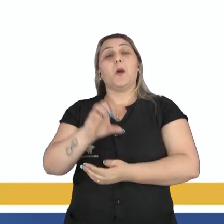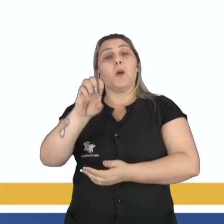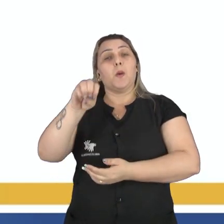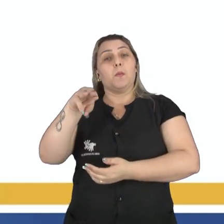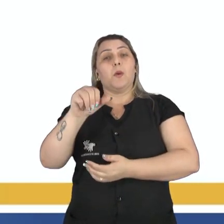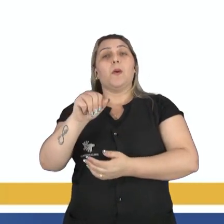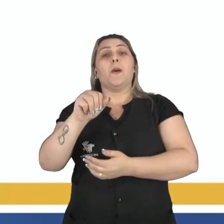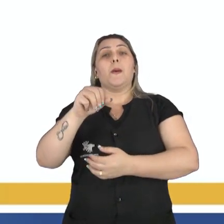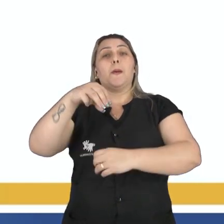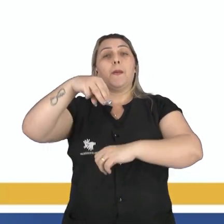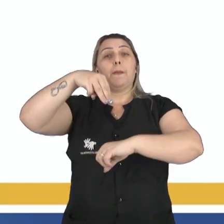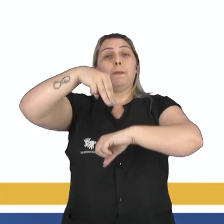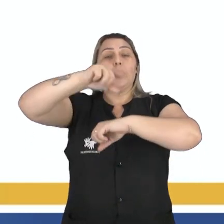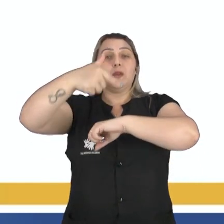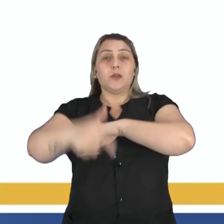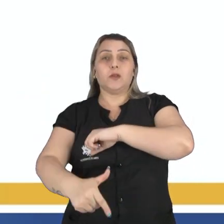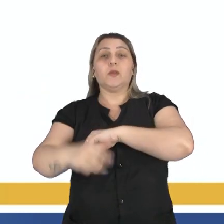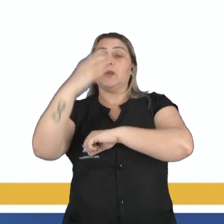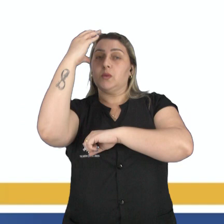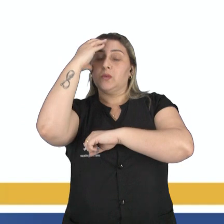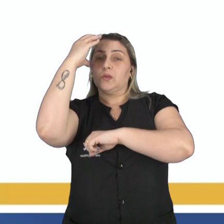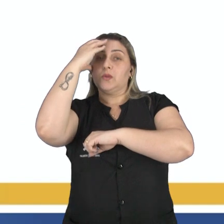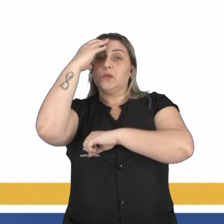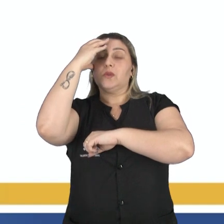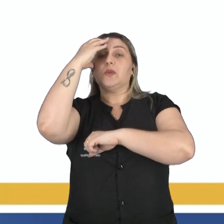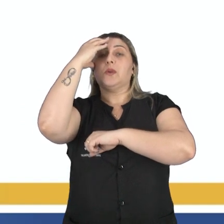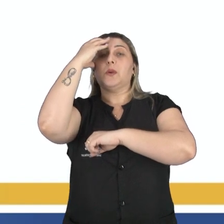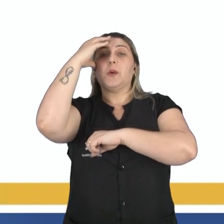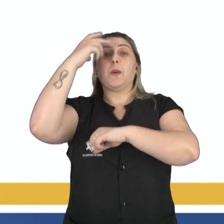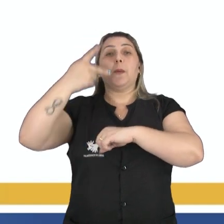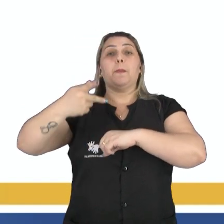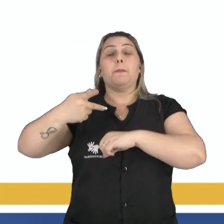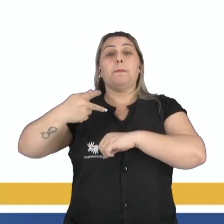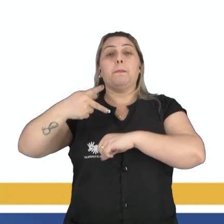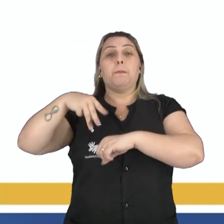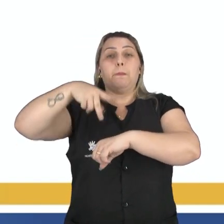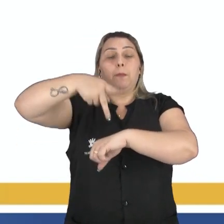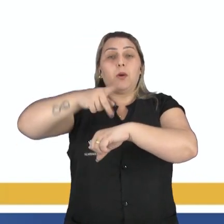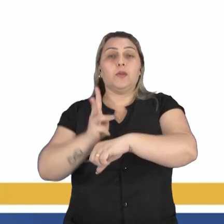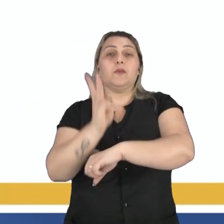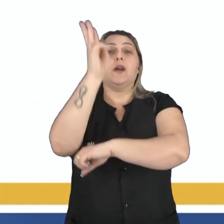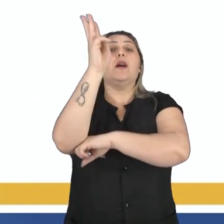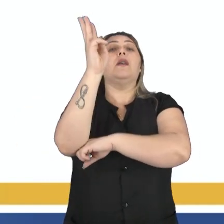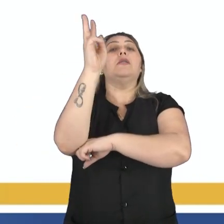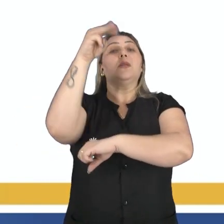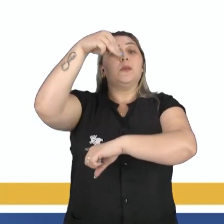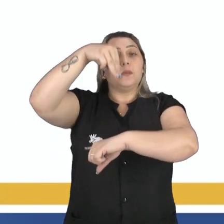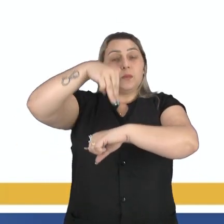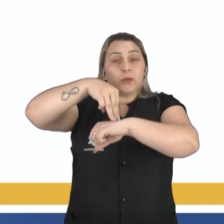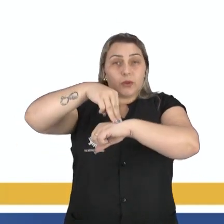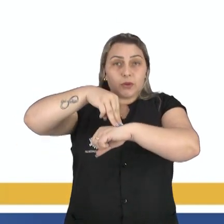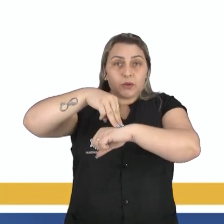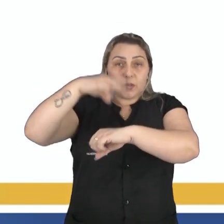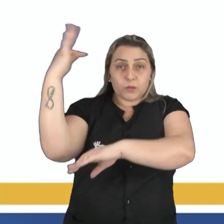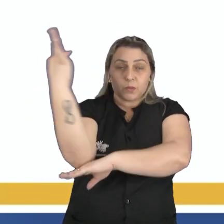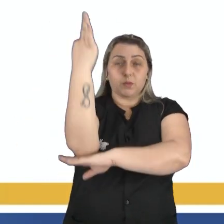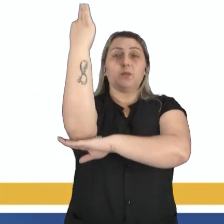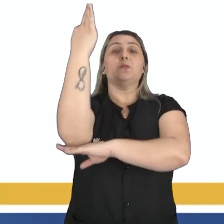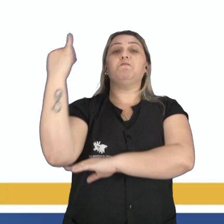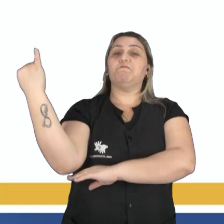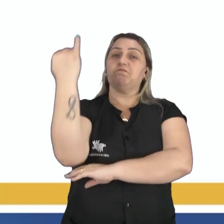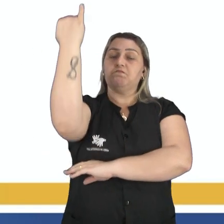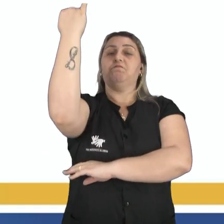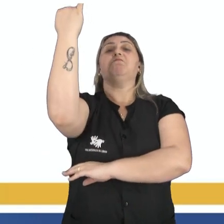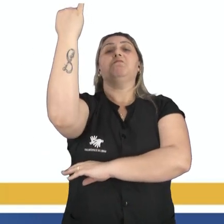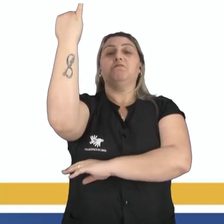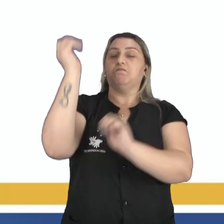Nós temos aí Mâncio Lima, Rodrigues Alves, Cruzeiro do Sul, Porto Walter e Marechal Taumaturgo, que tem belezas naturais